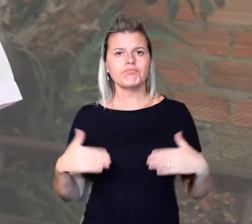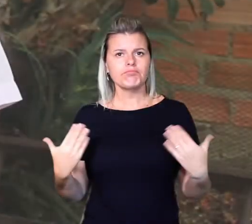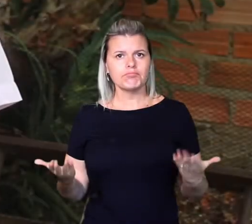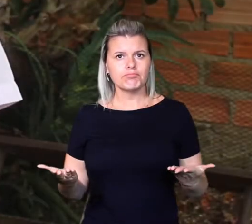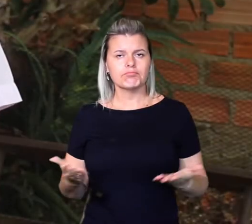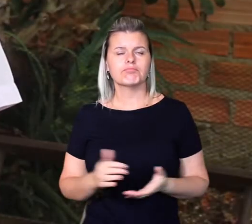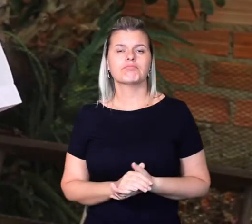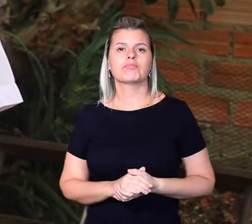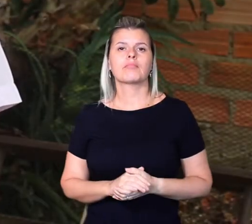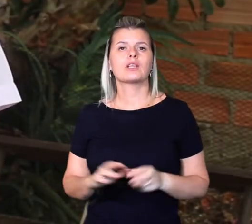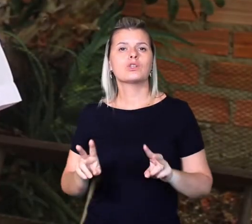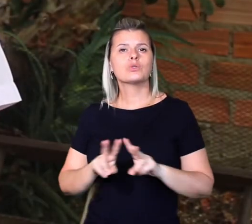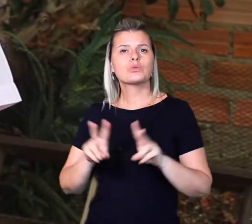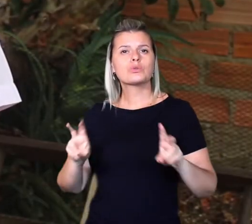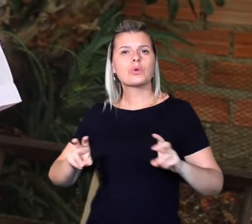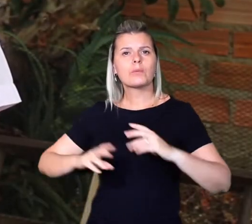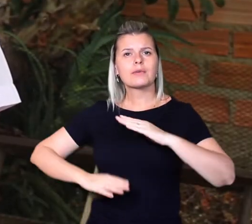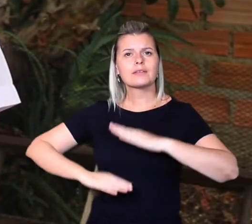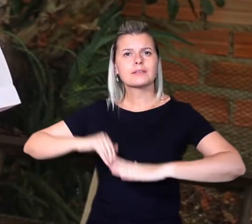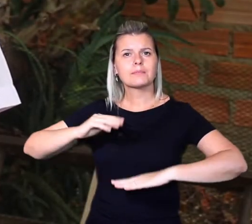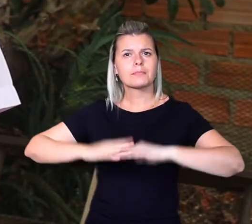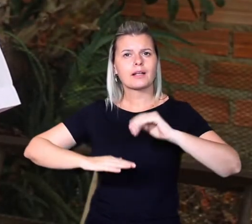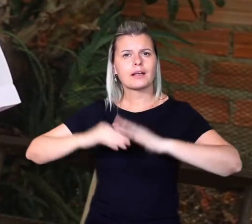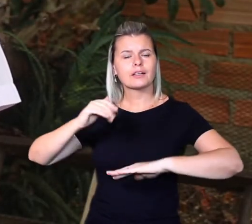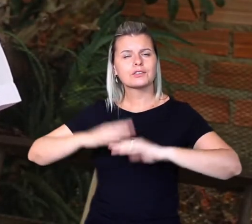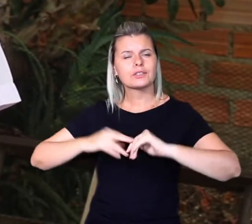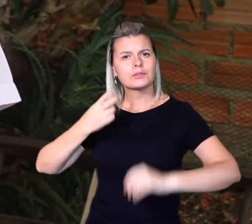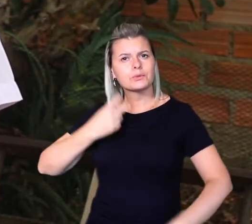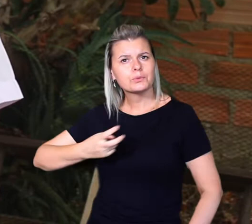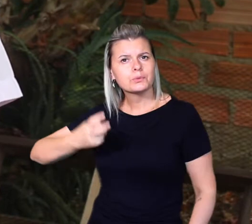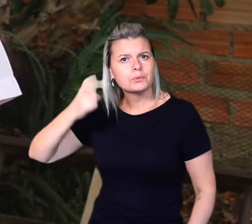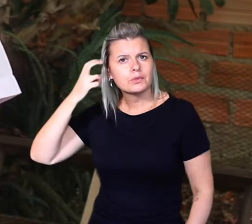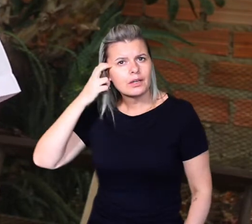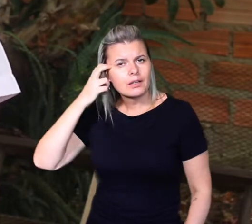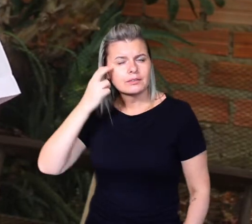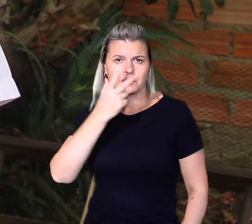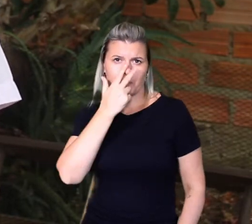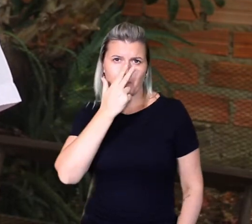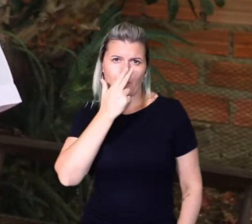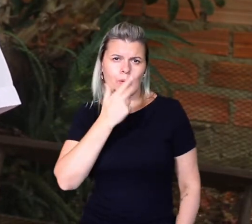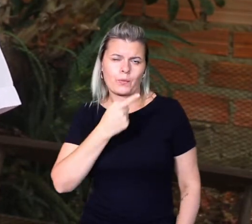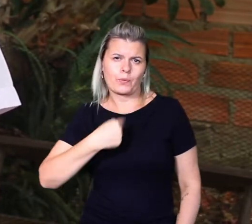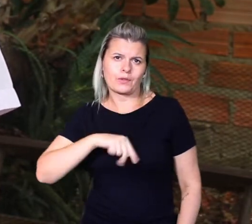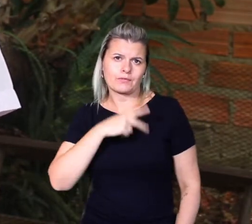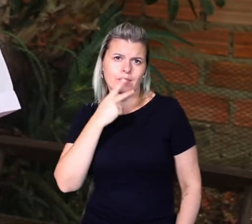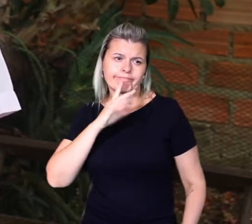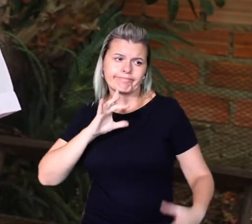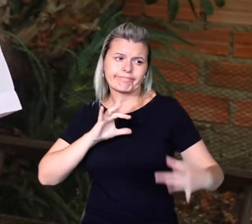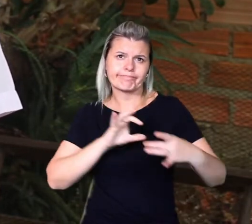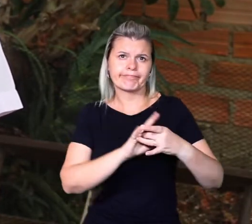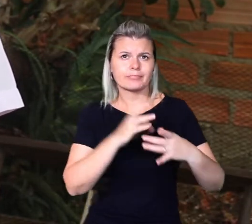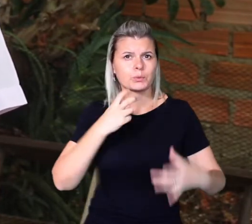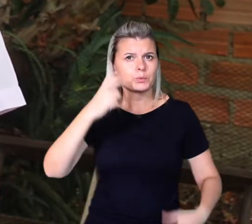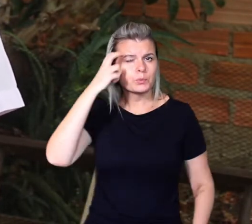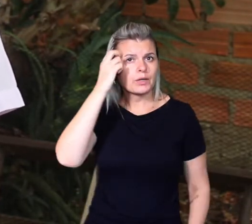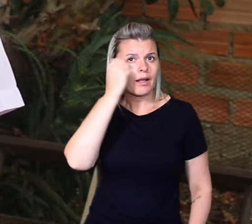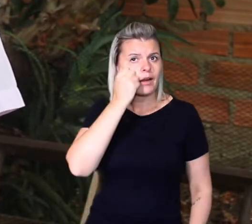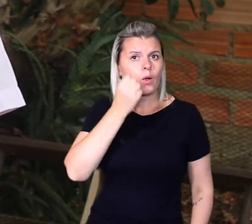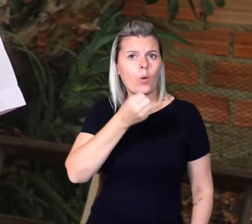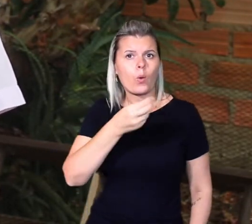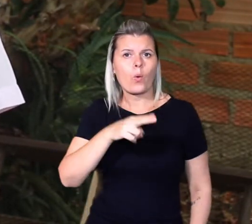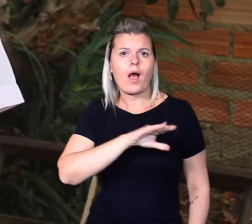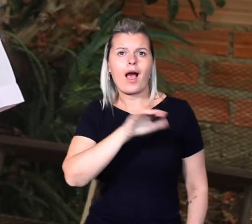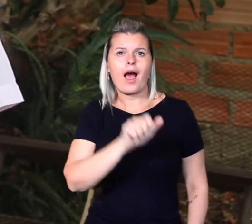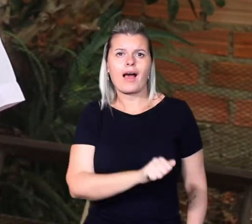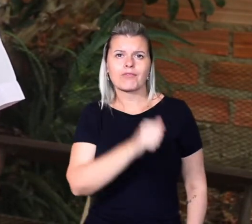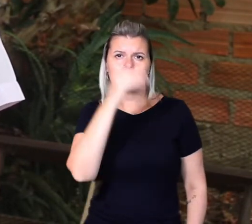Em relação às práticas culturais associadas como a gente diz, cultura negra ou afro-brasileira, obviamente que muitas